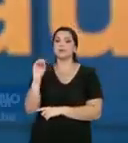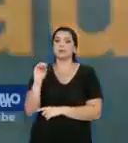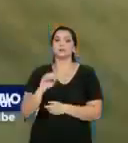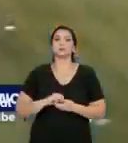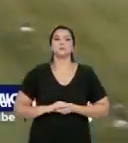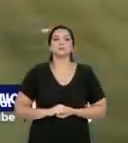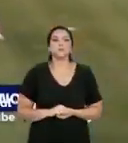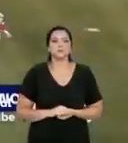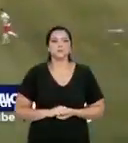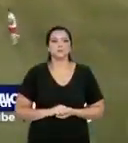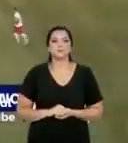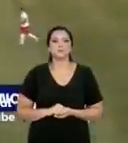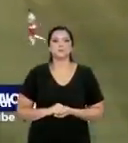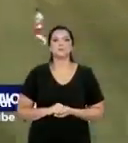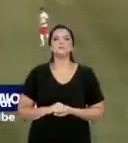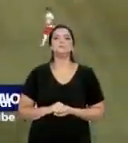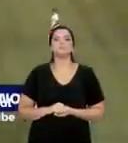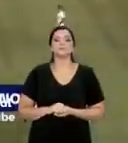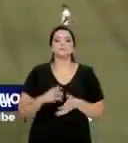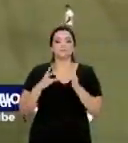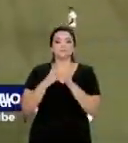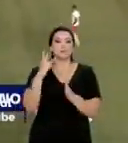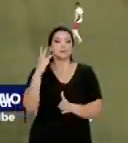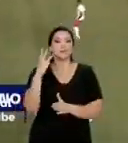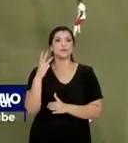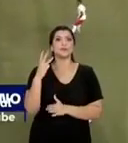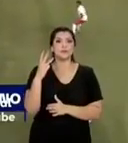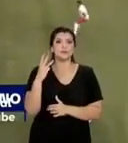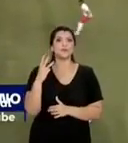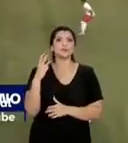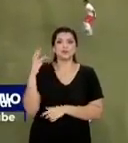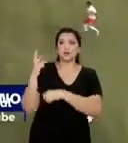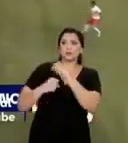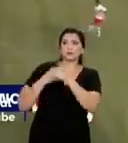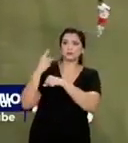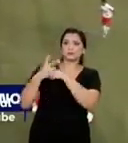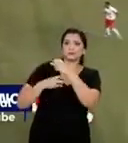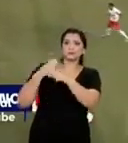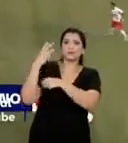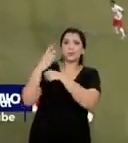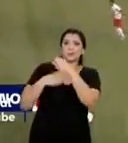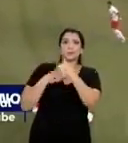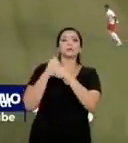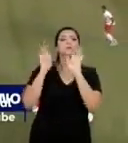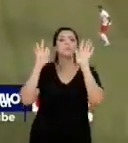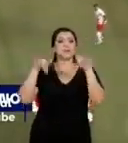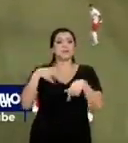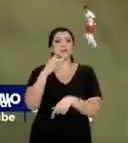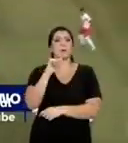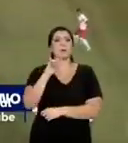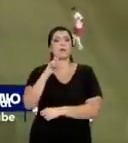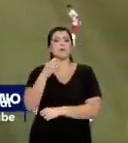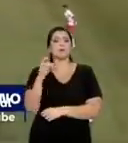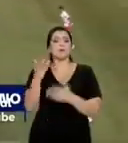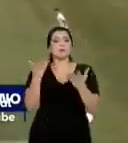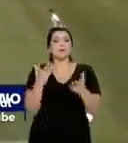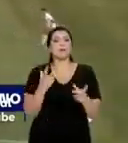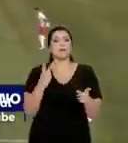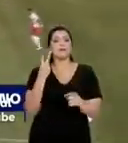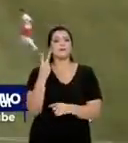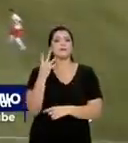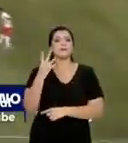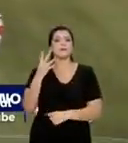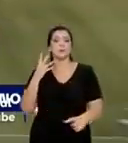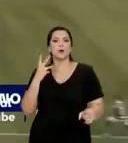ano e pelo terceiro ano consecutivo o Palmeiras está na final do Paulistão em busca do seu